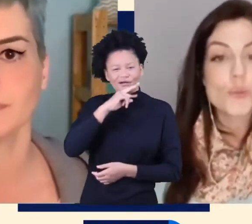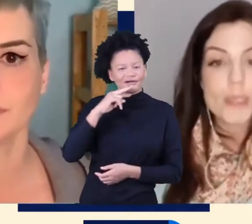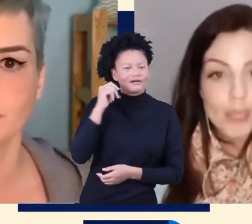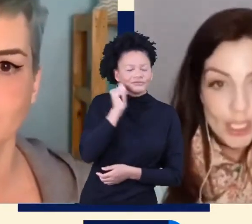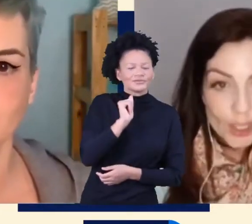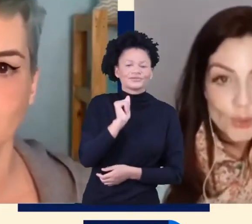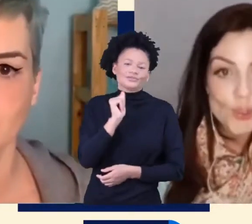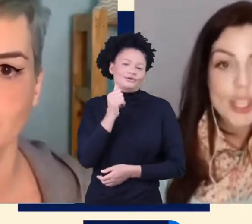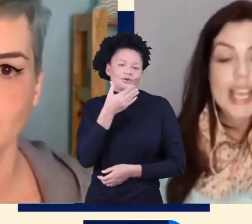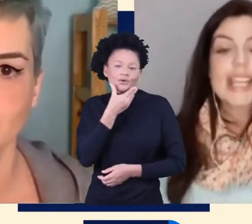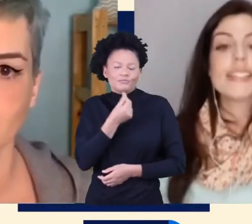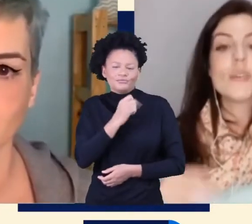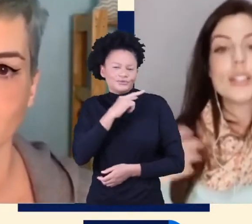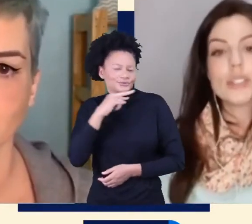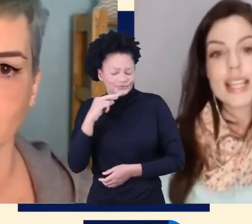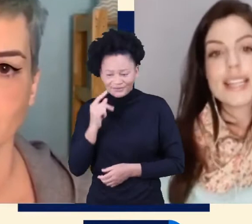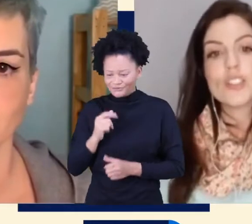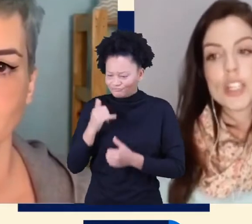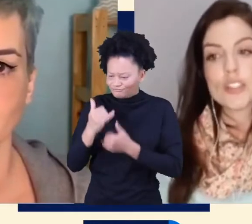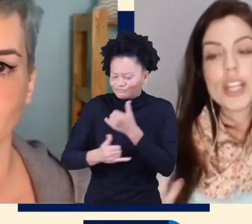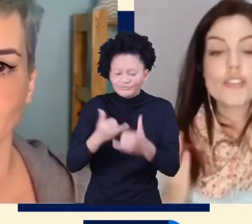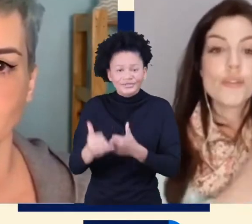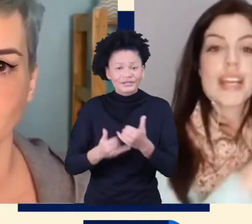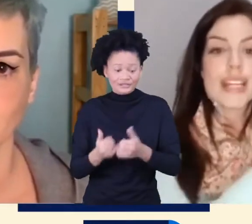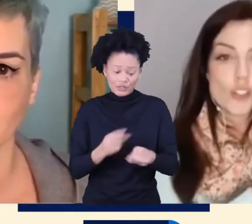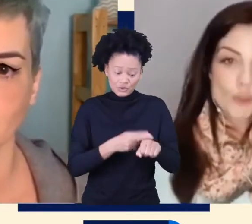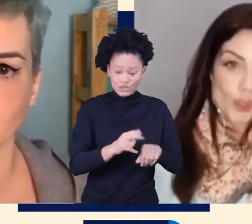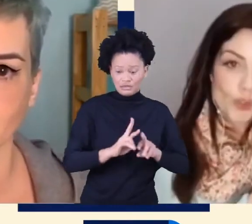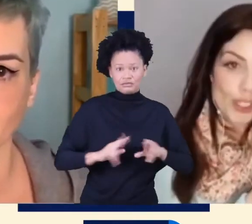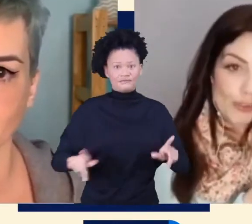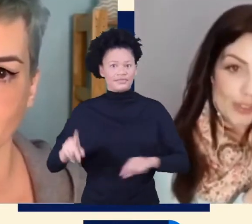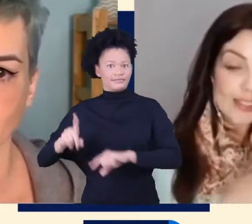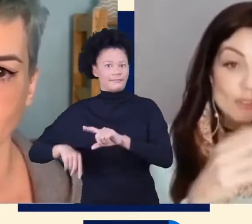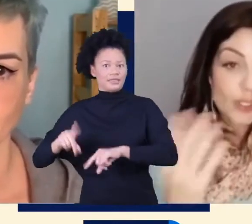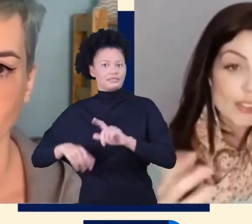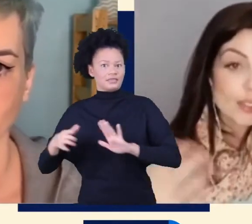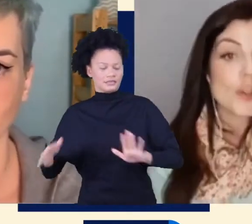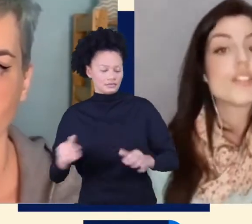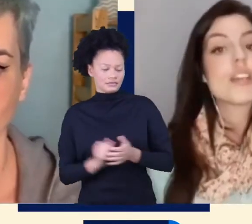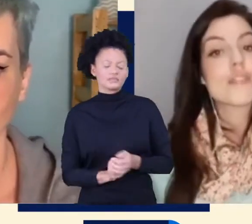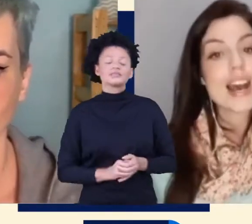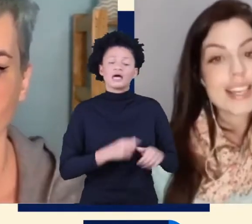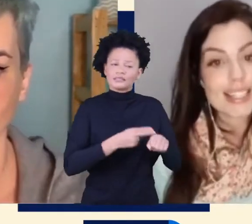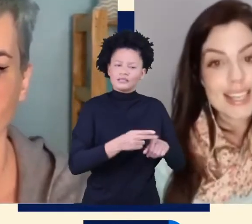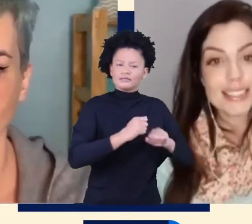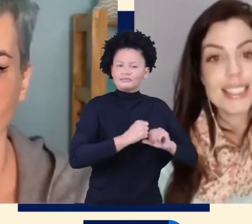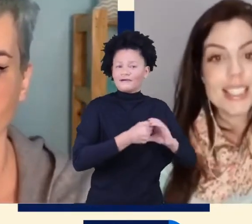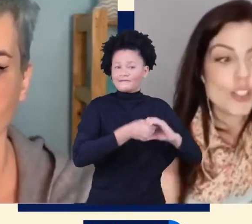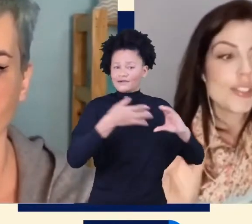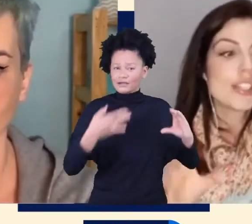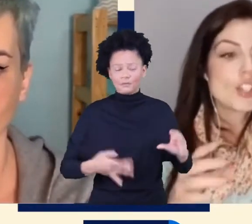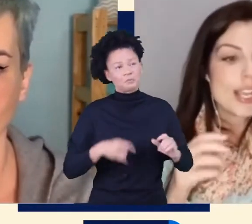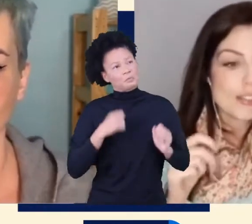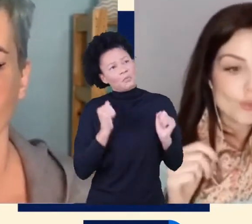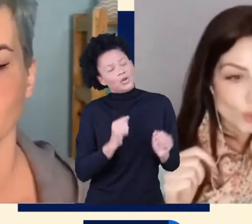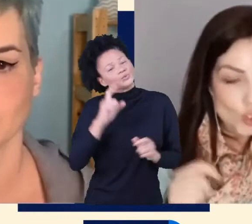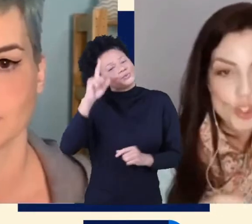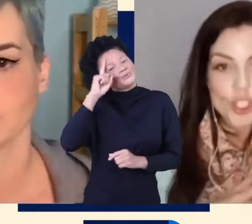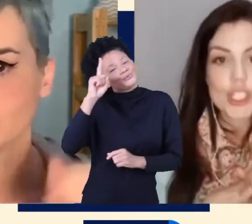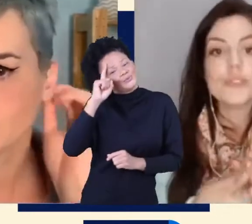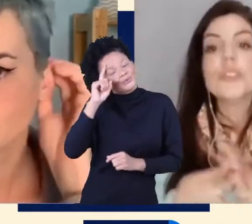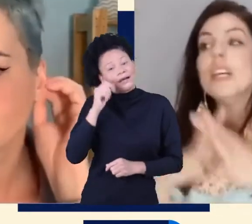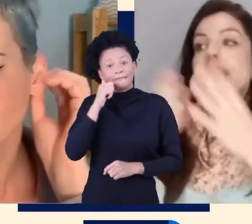cuequinha com os priminhos. Então a nudez, gente, é diferente de pornografia. Essa nudez que pode ter várias características, seja essa